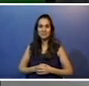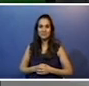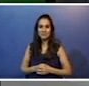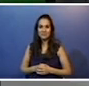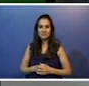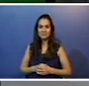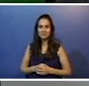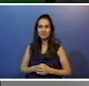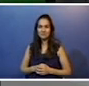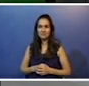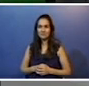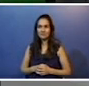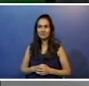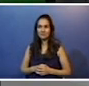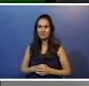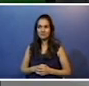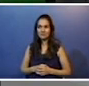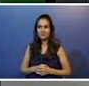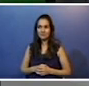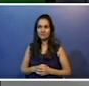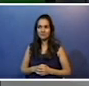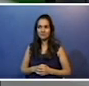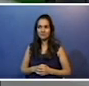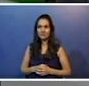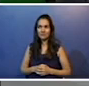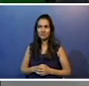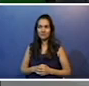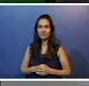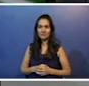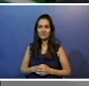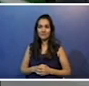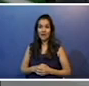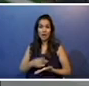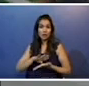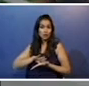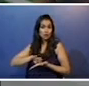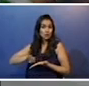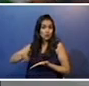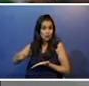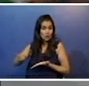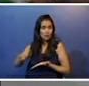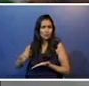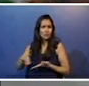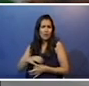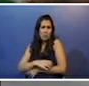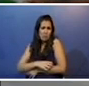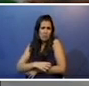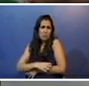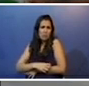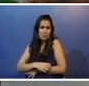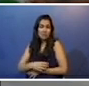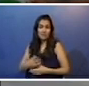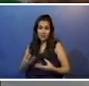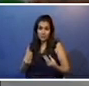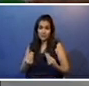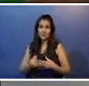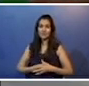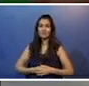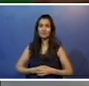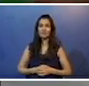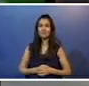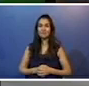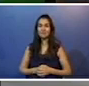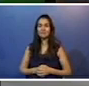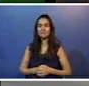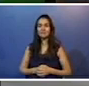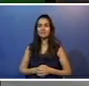cima do animal, tá? E ela tá, né, livrando este animal de um incômodo muito grande, que são esses bichinhos, né,